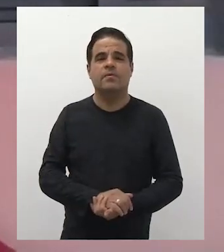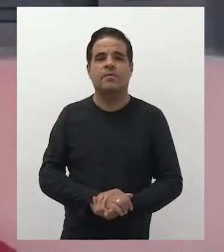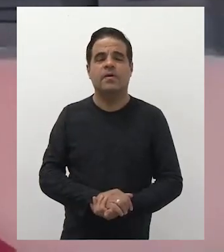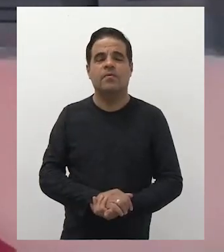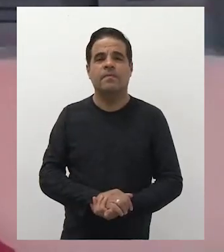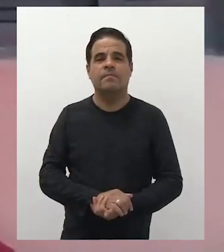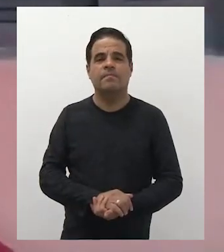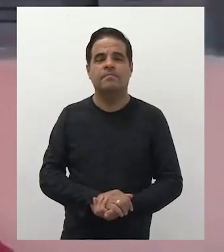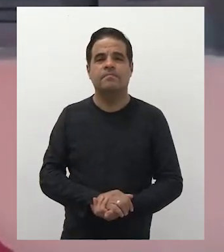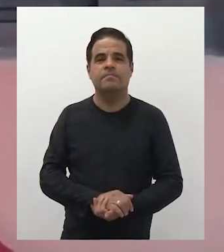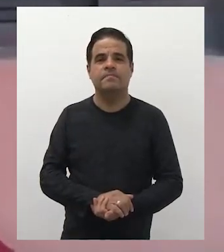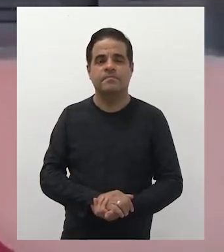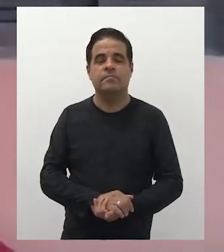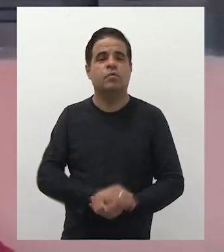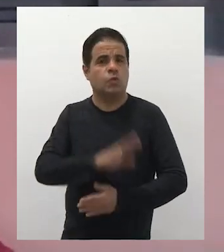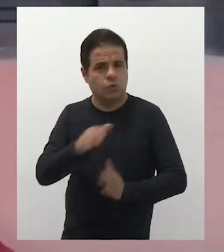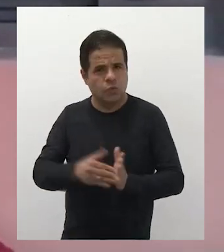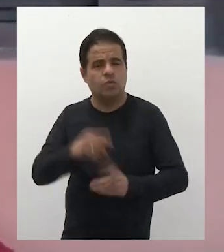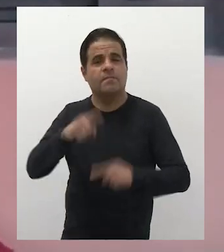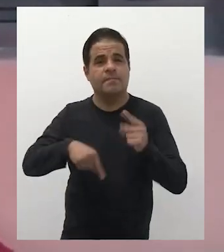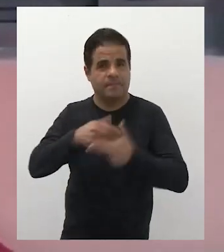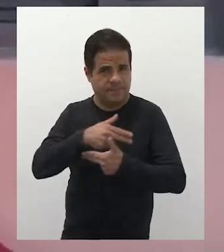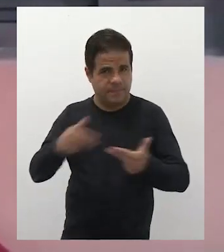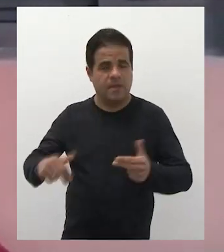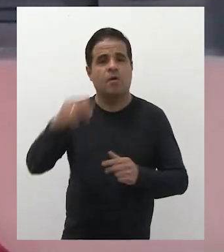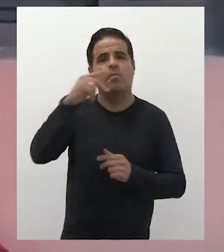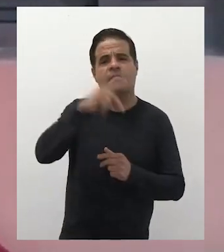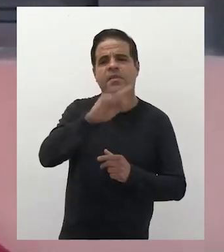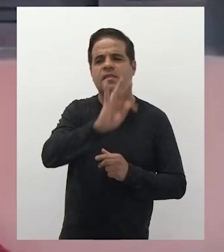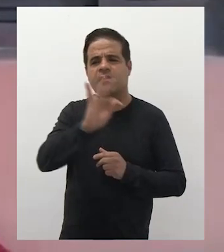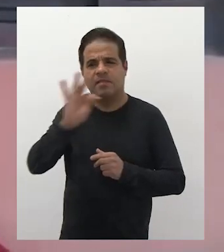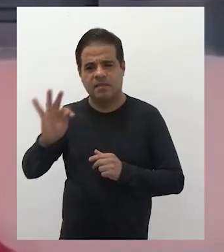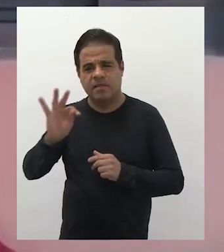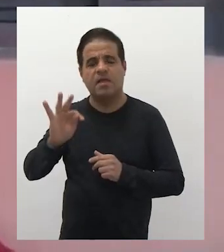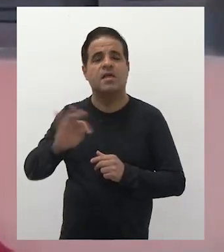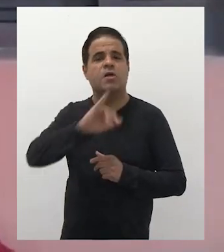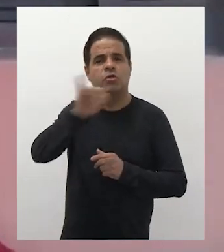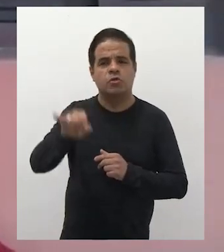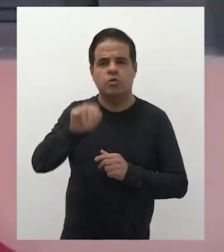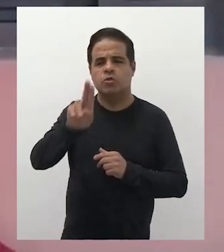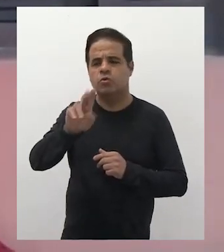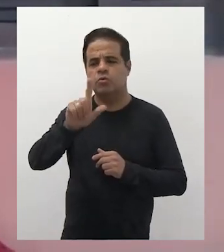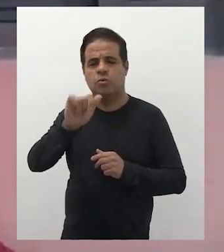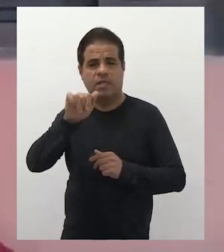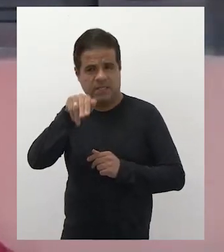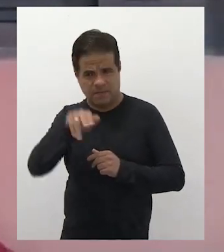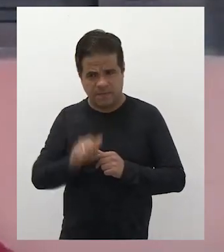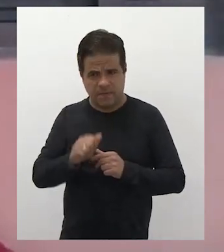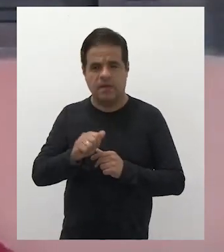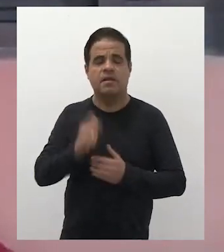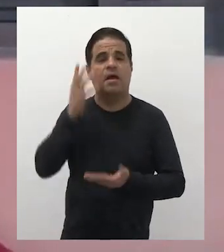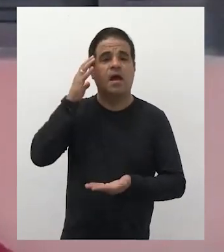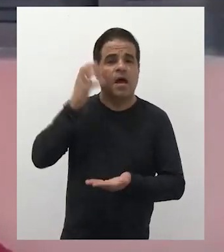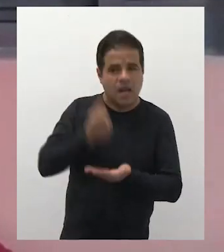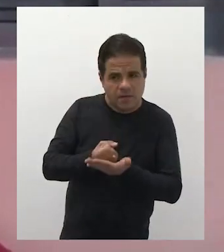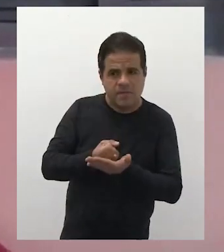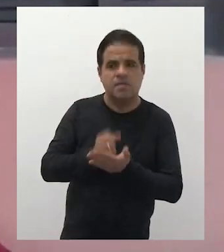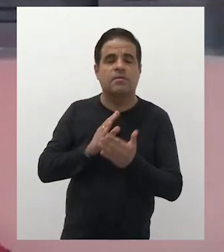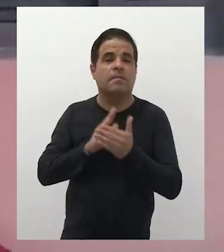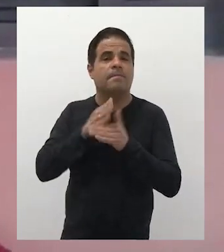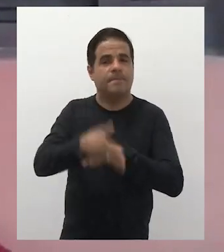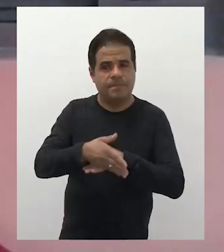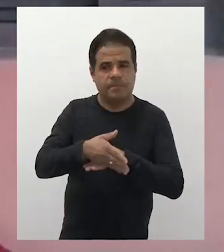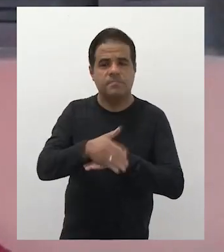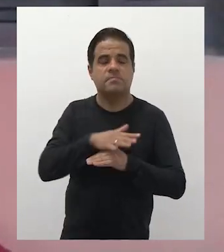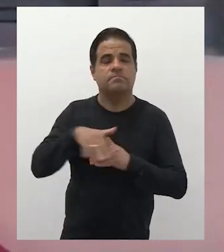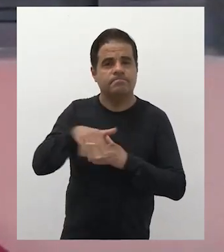todo o material, seja o PPT da Juliana, seja a gravação dessa participação